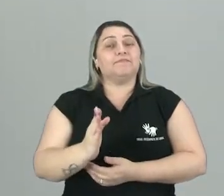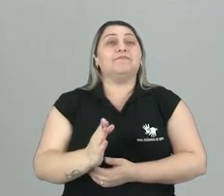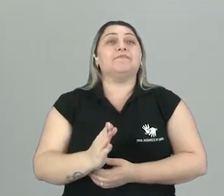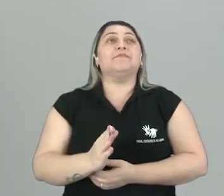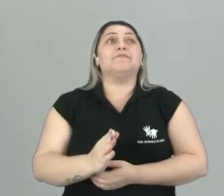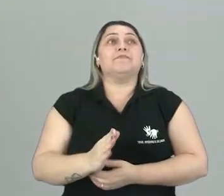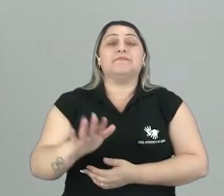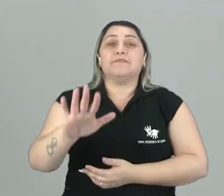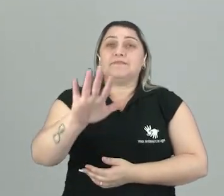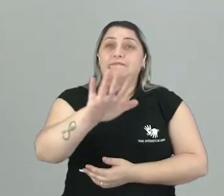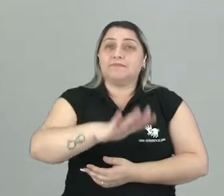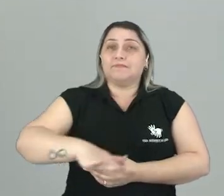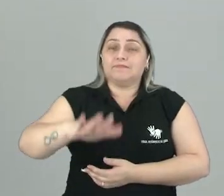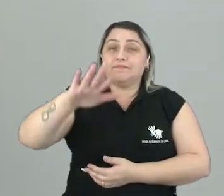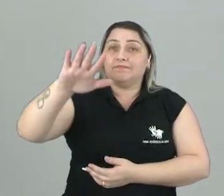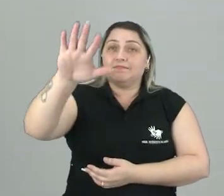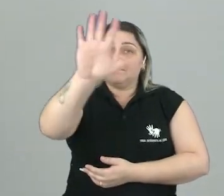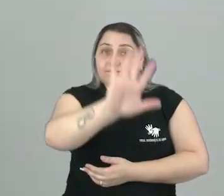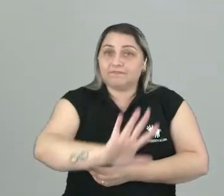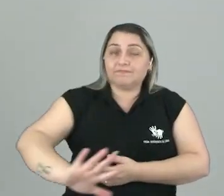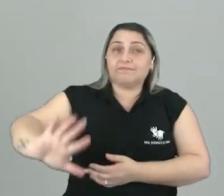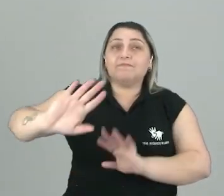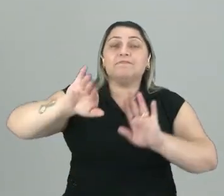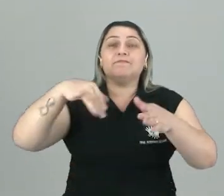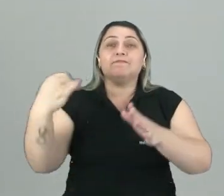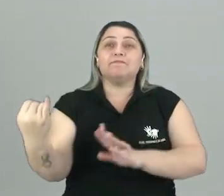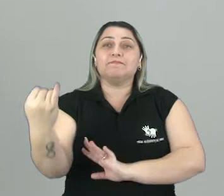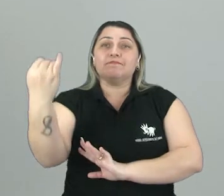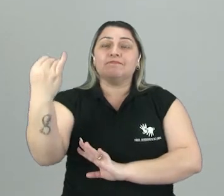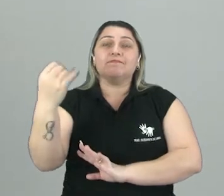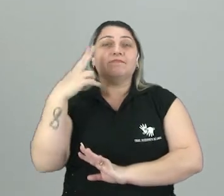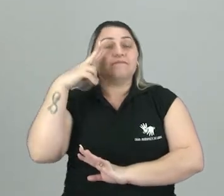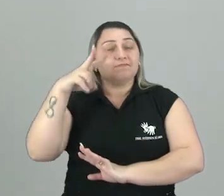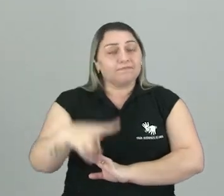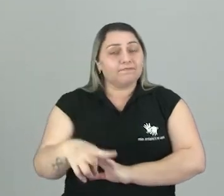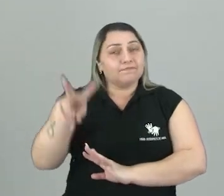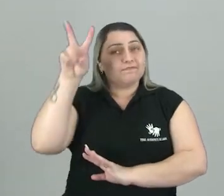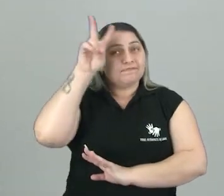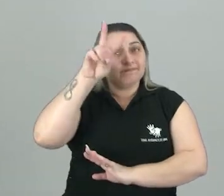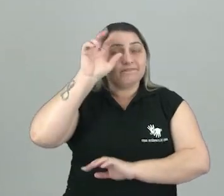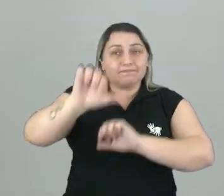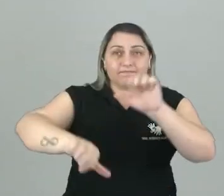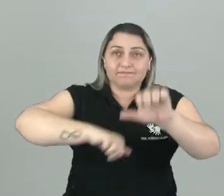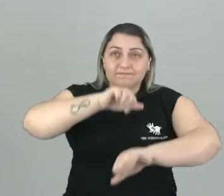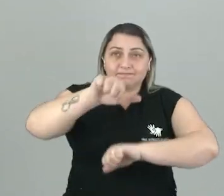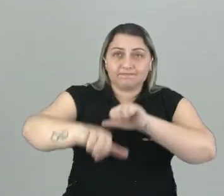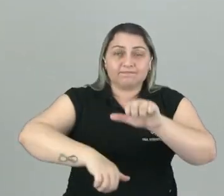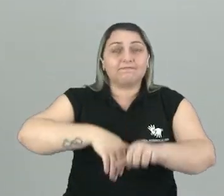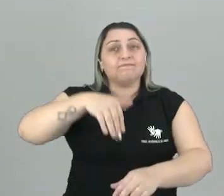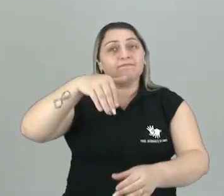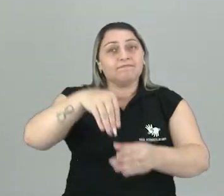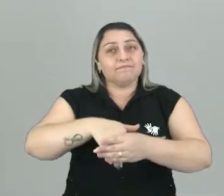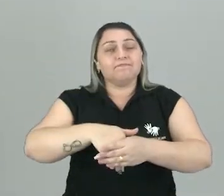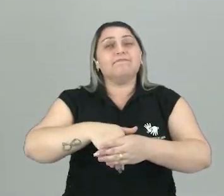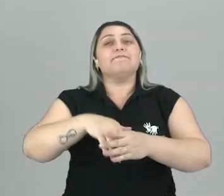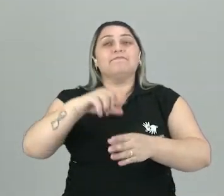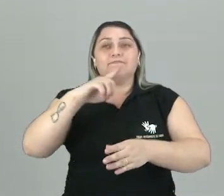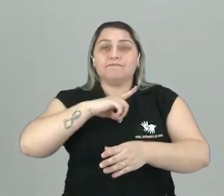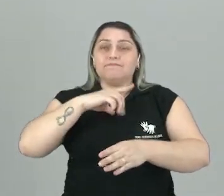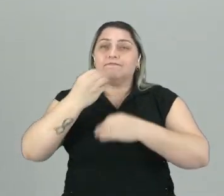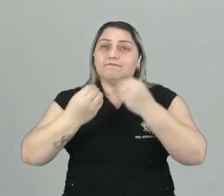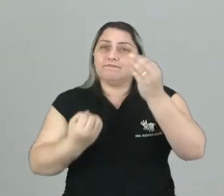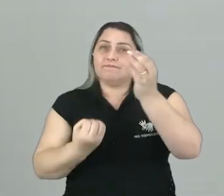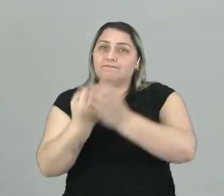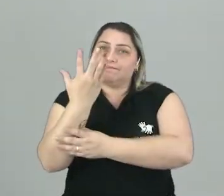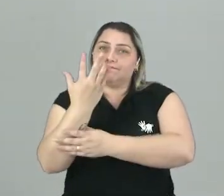nossa sociedade geral, certo? Qual que é essa importância do voto? Vamos analisar historicamente as mudanças que o voto sofreu, como ele surgiu